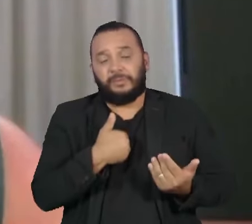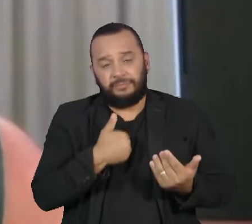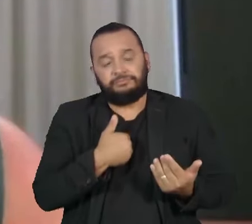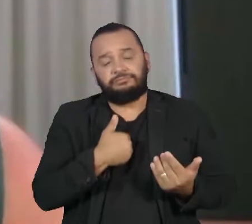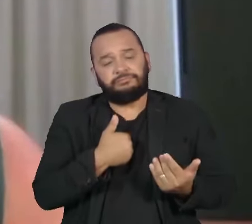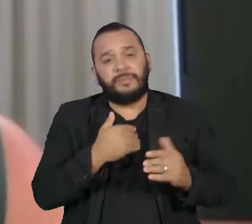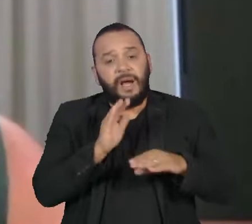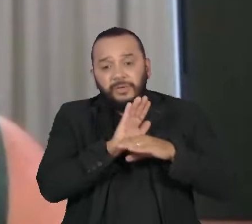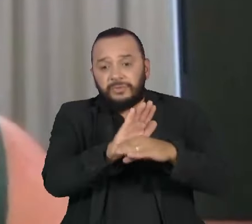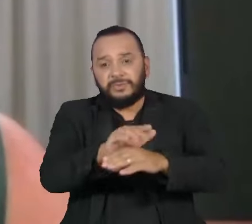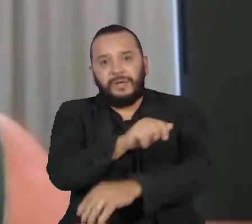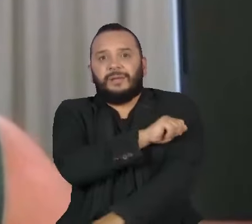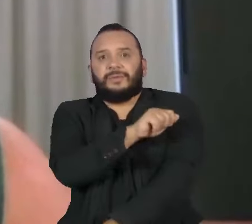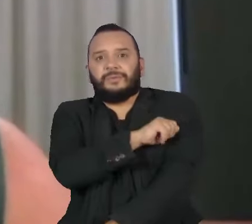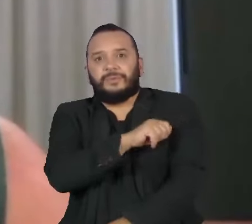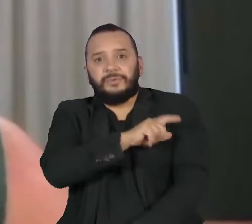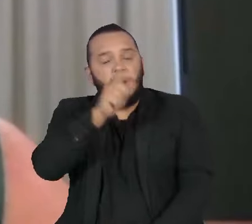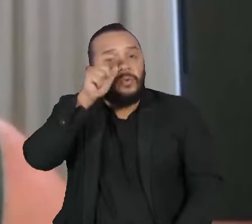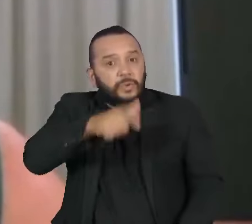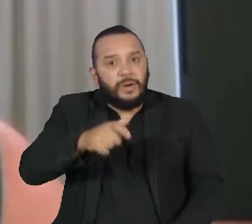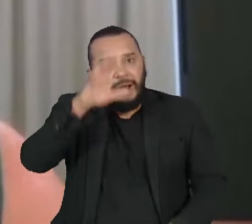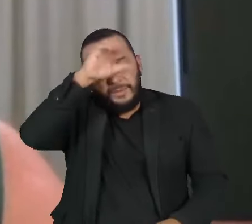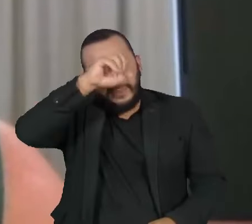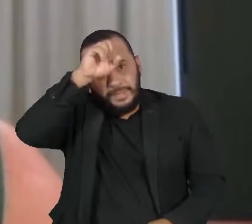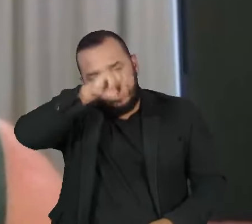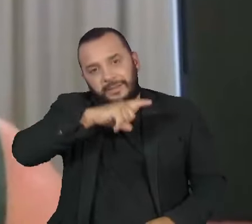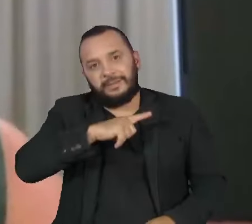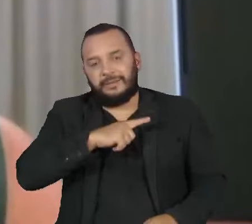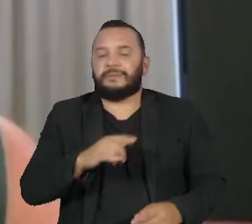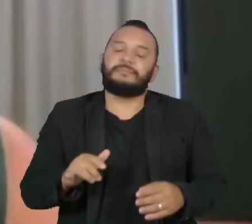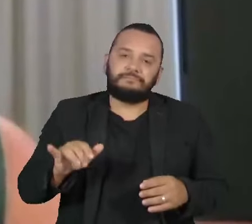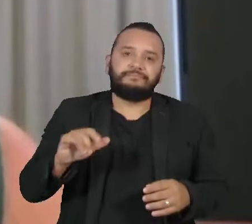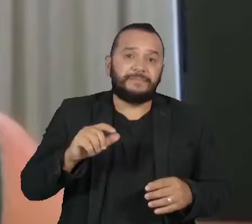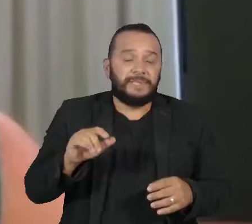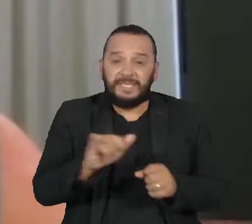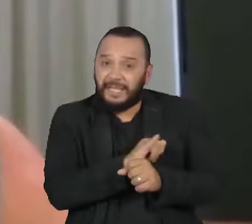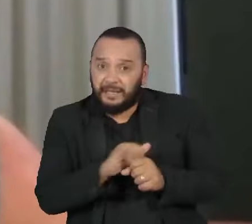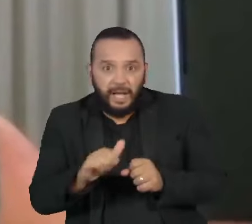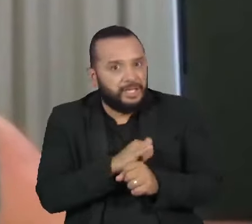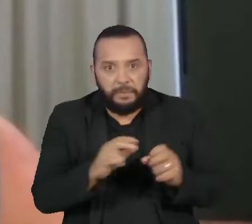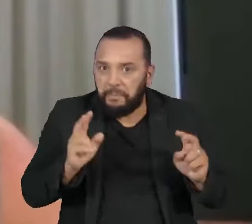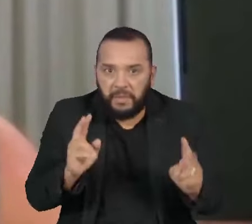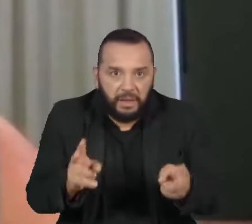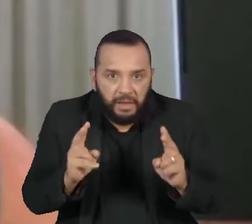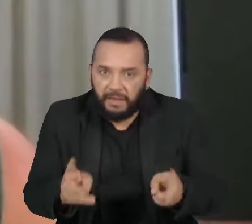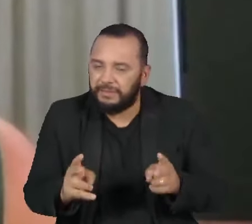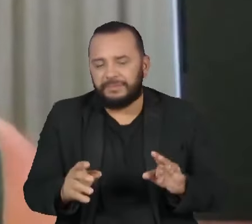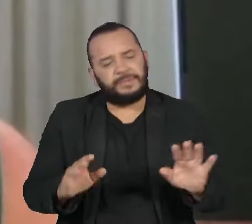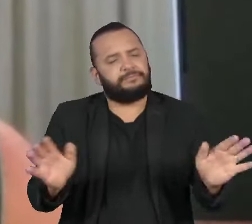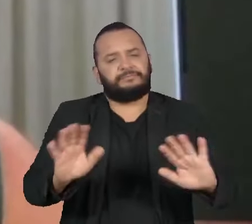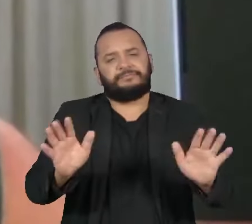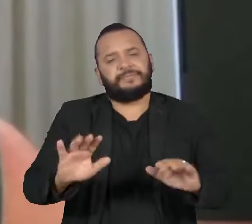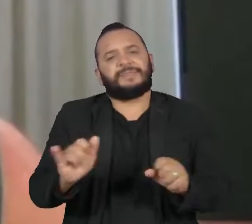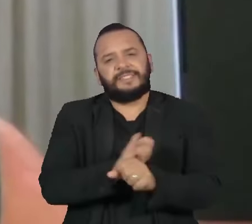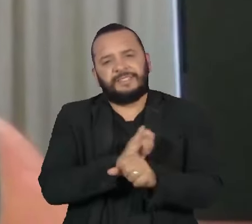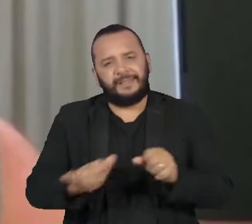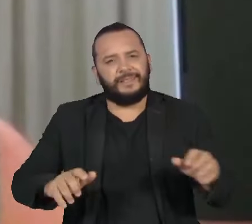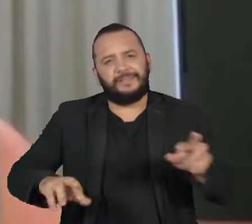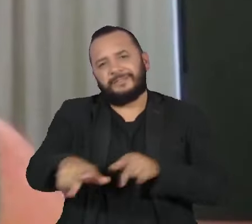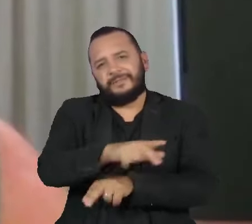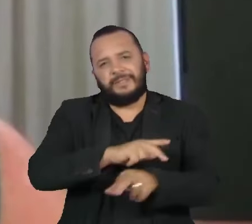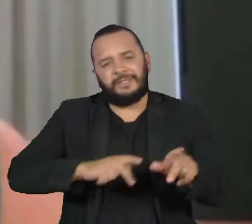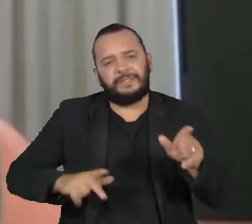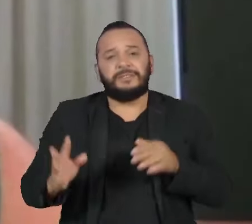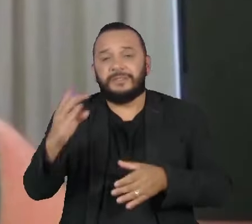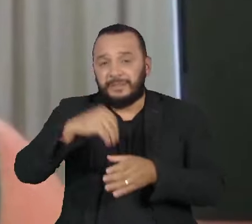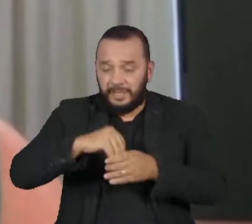esse momento. Além de você criar estratégias diferentes, onde não fica sempre o mesmo processo acontecendo dentro do ambiente de